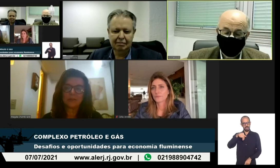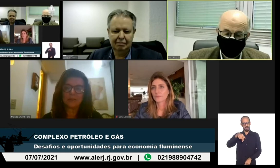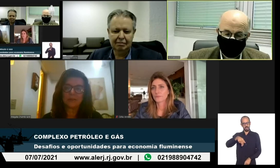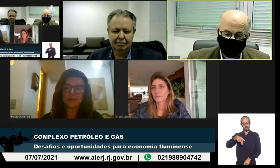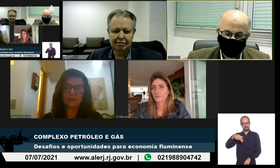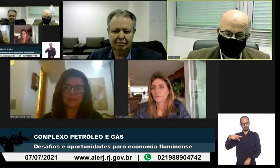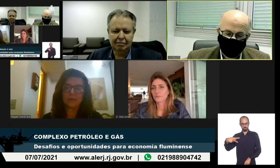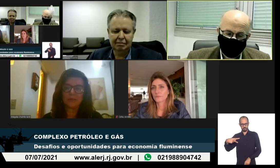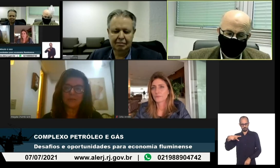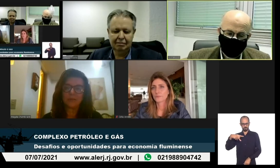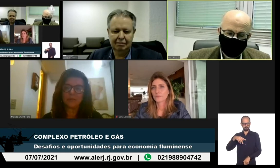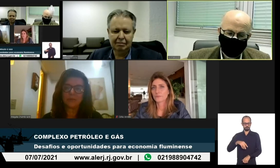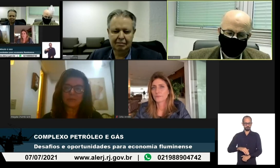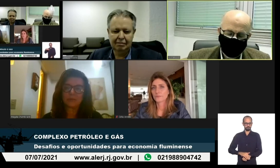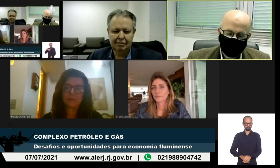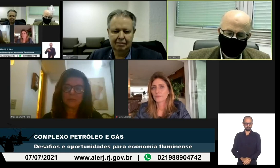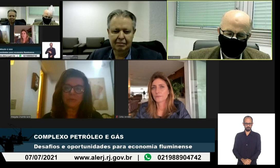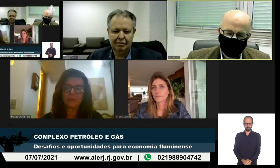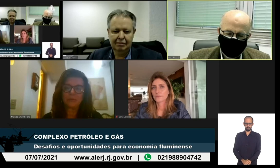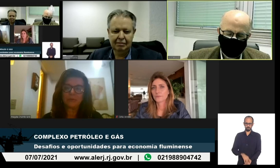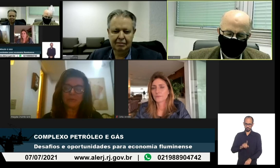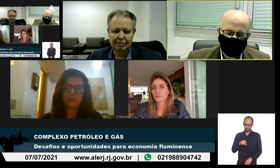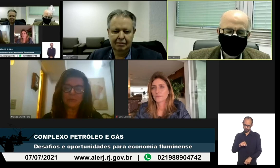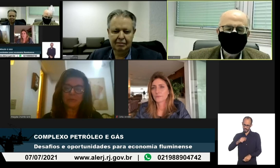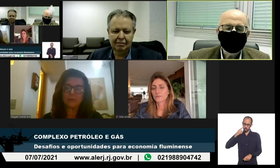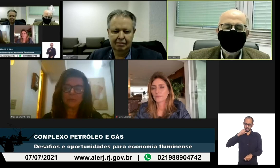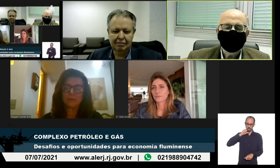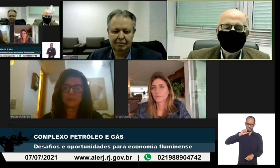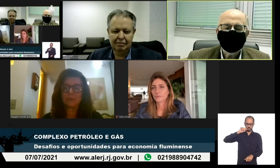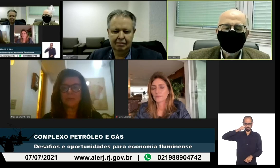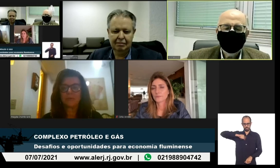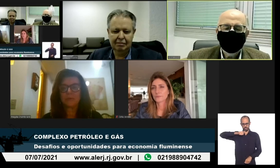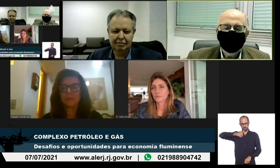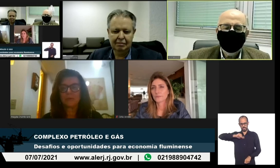de Petróleo. É um ganho imenso de qualidade.